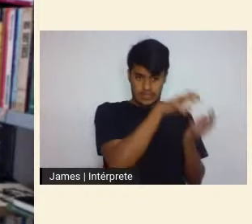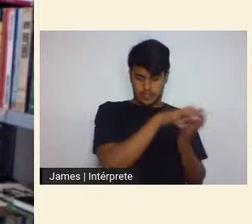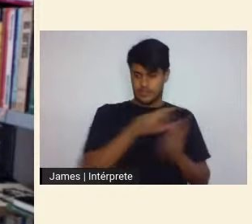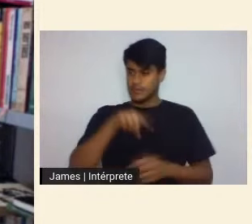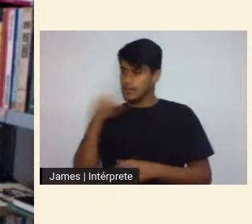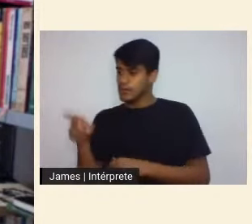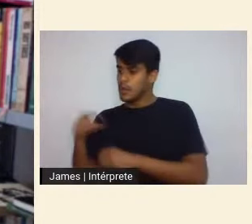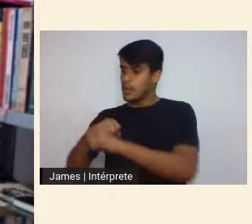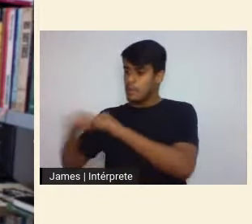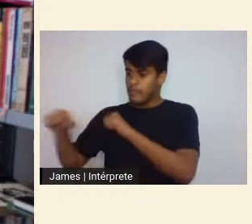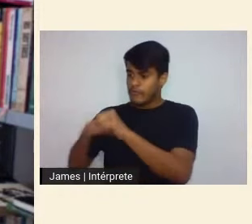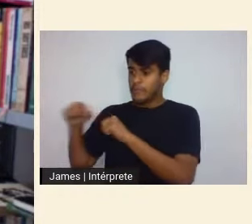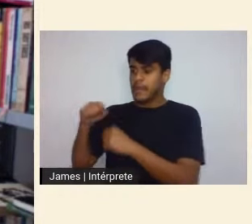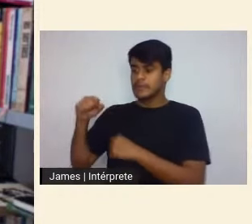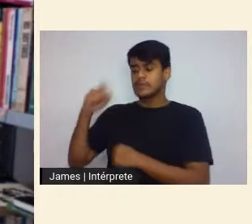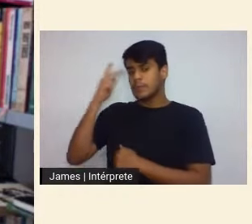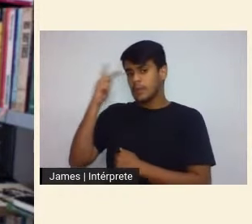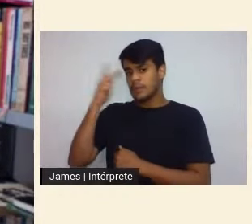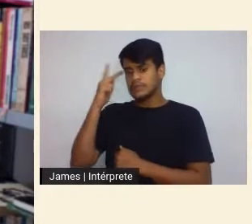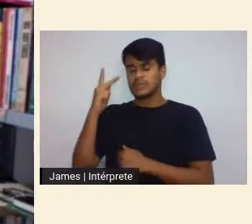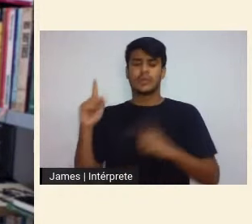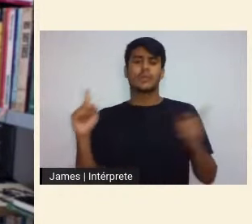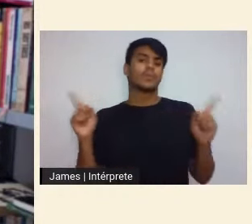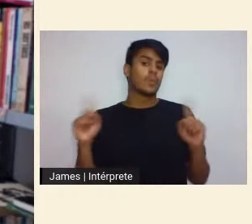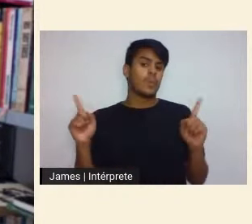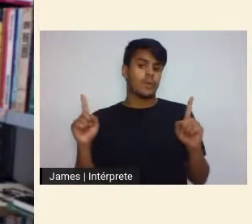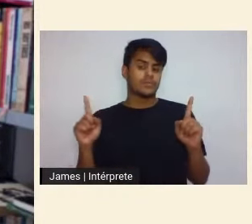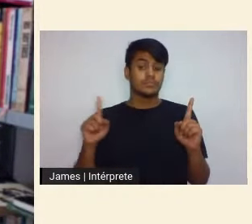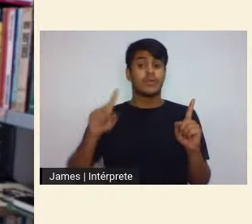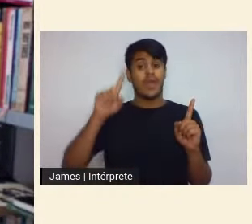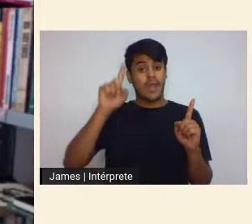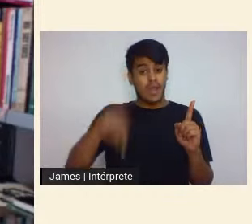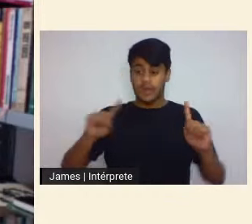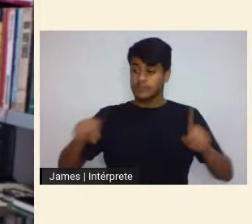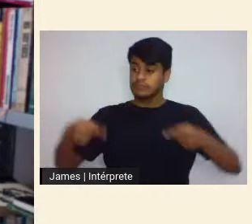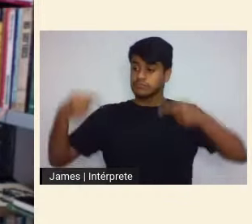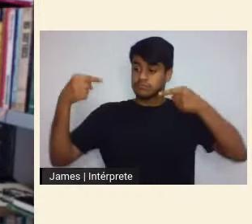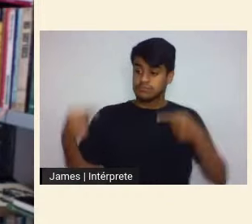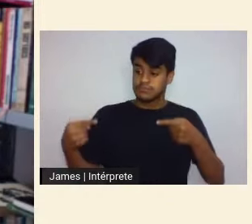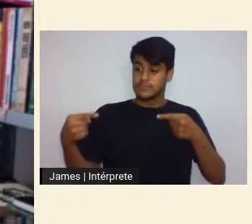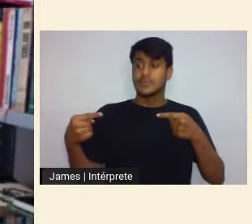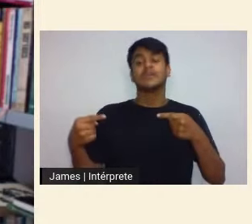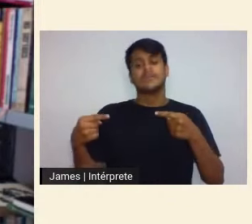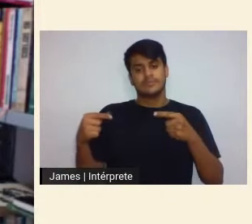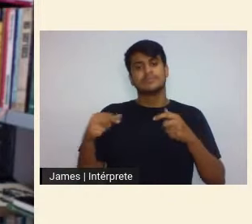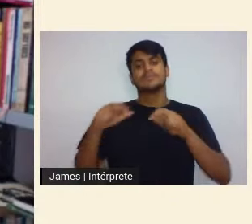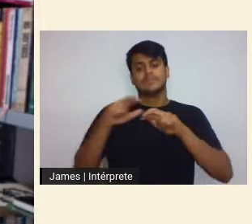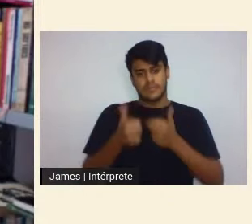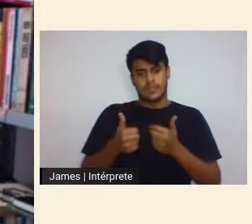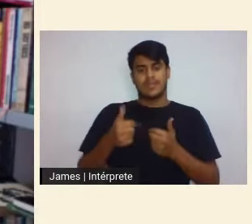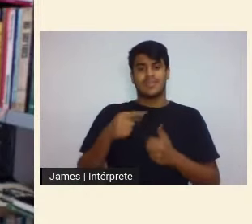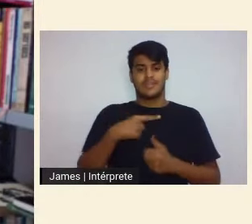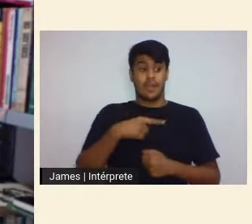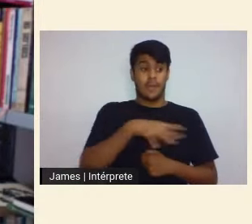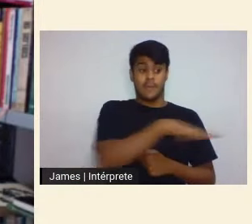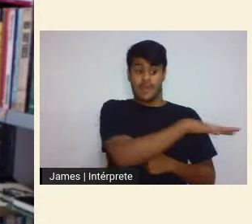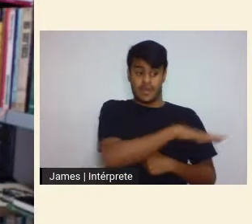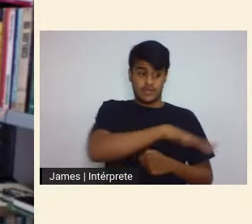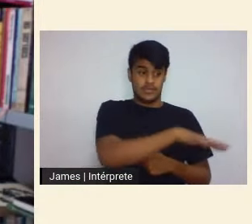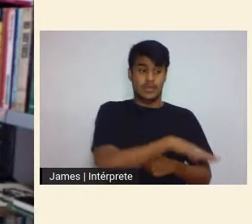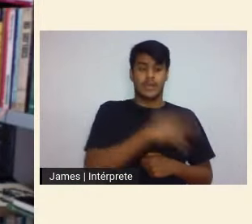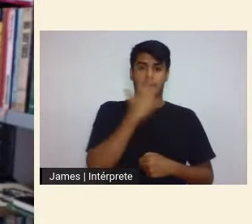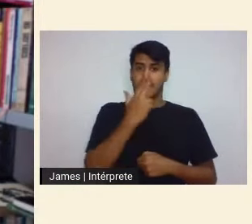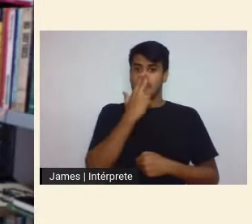Né? É o embate entre, justamente, uma região que está em processo de